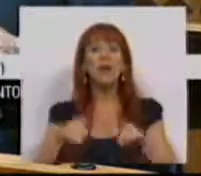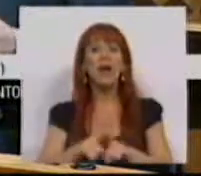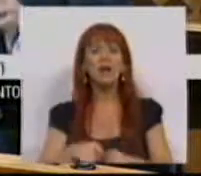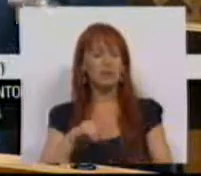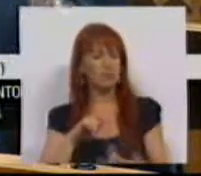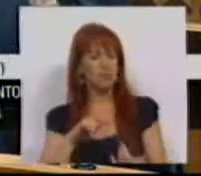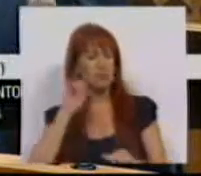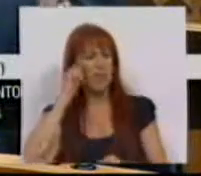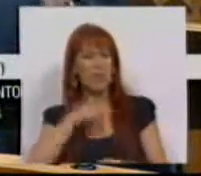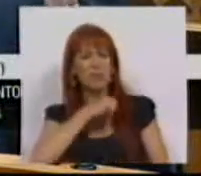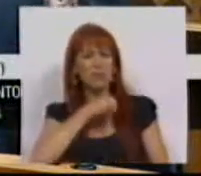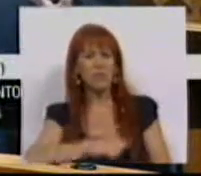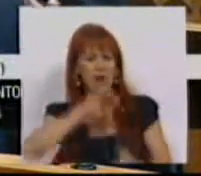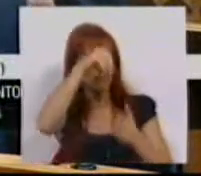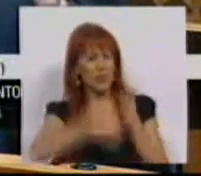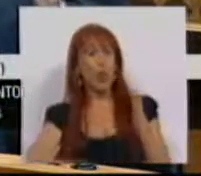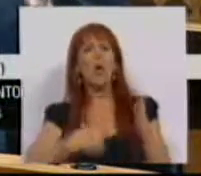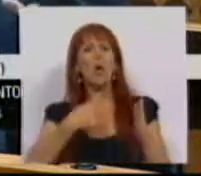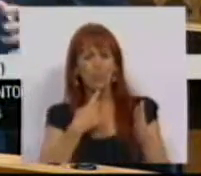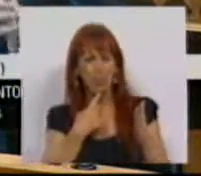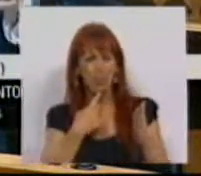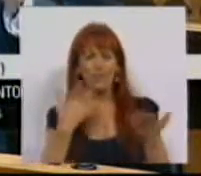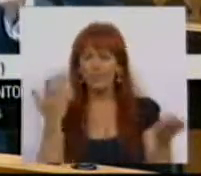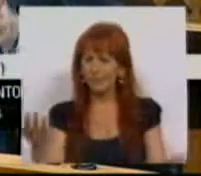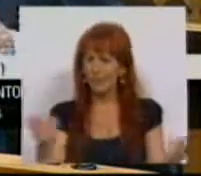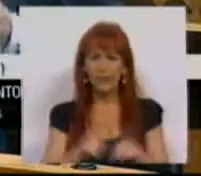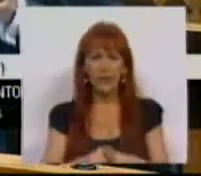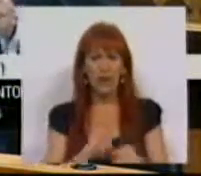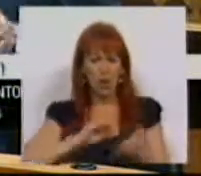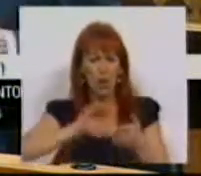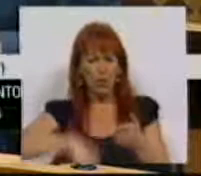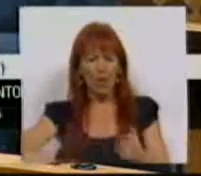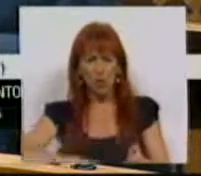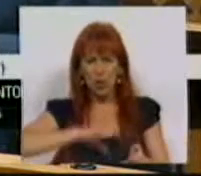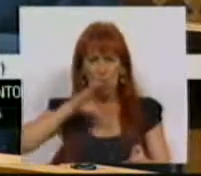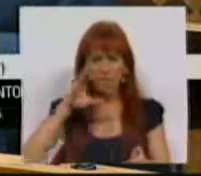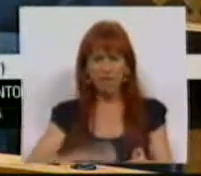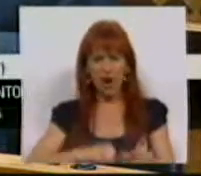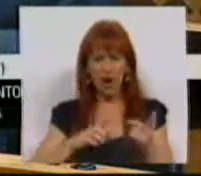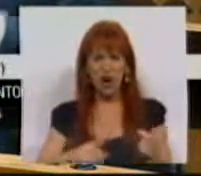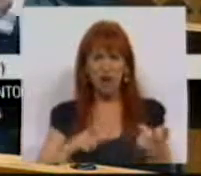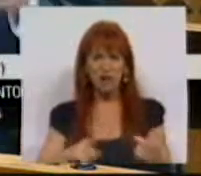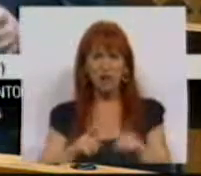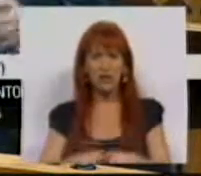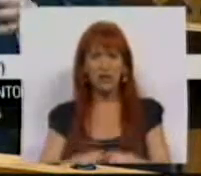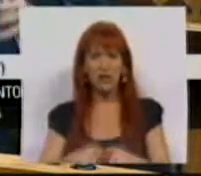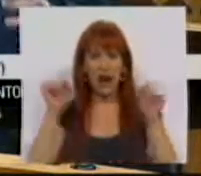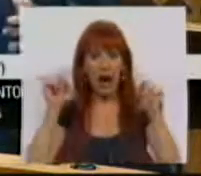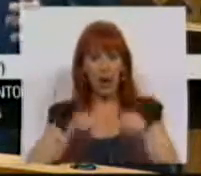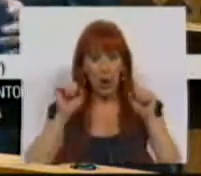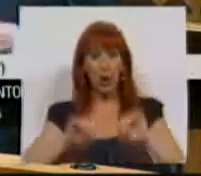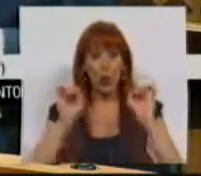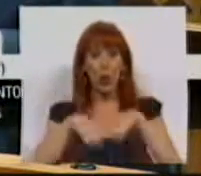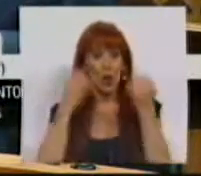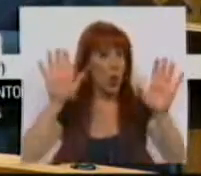posto em causa a legitimação constitucional, isto é, o pacto de confiança e acordo